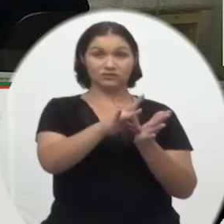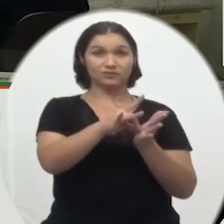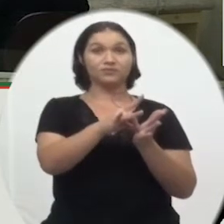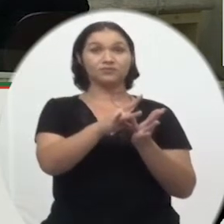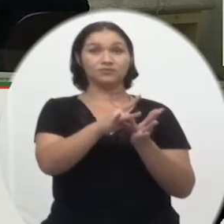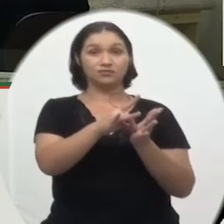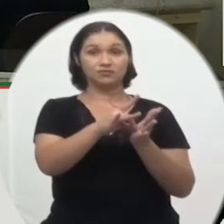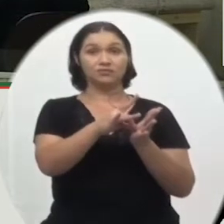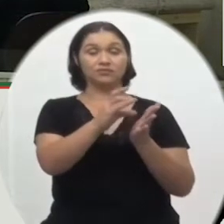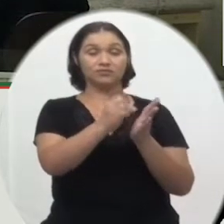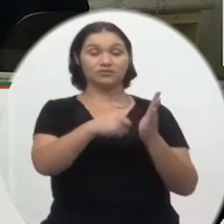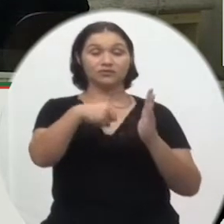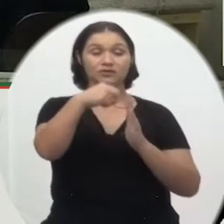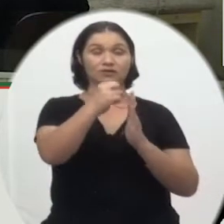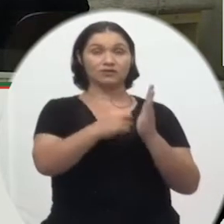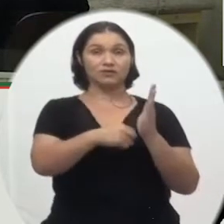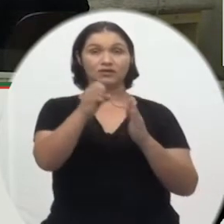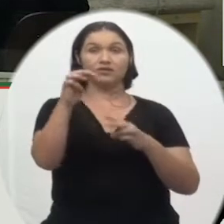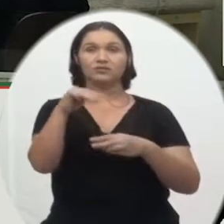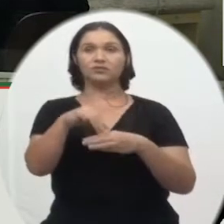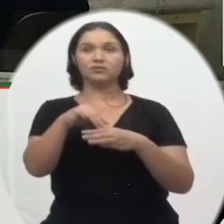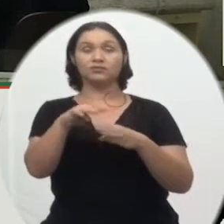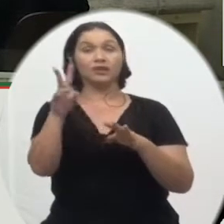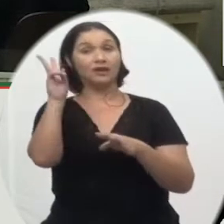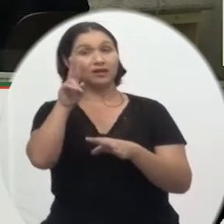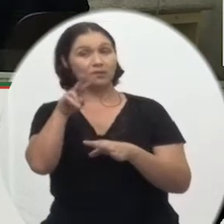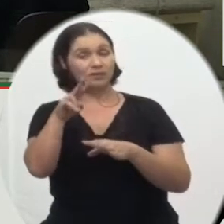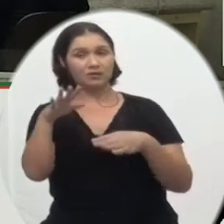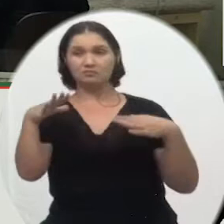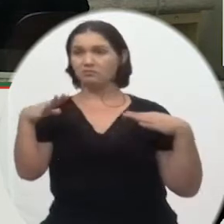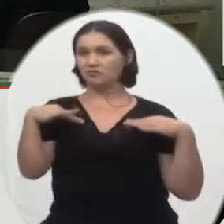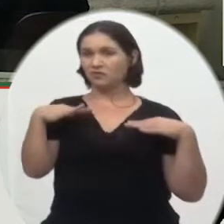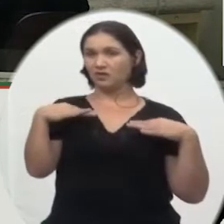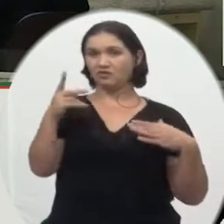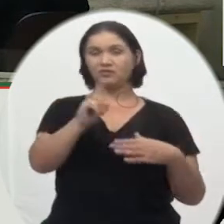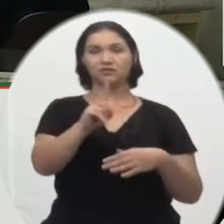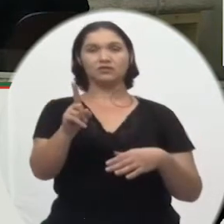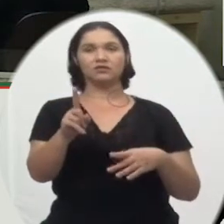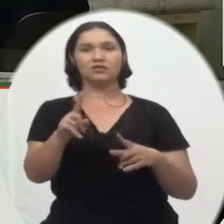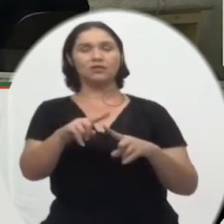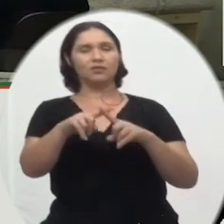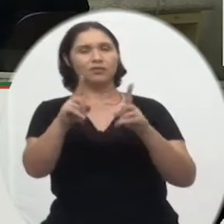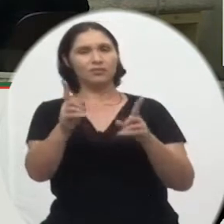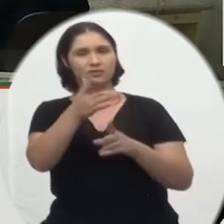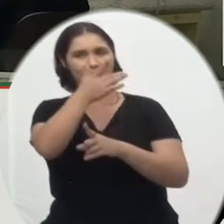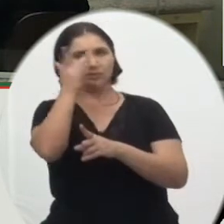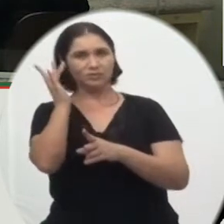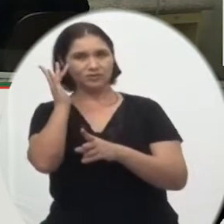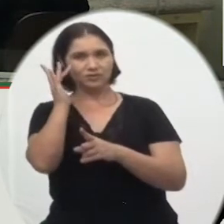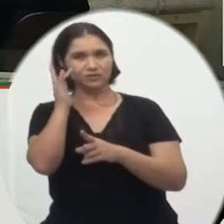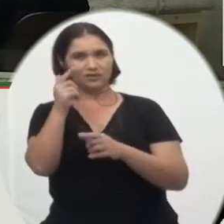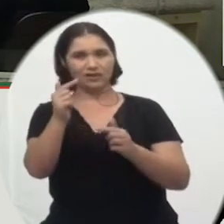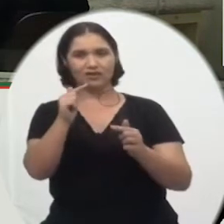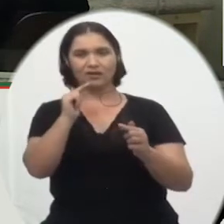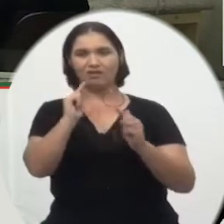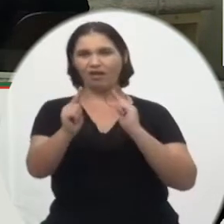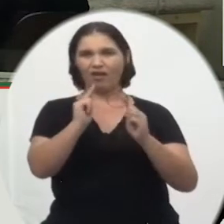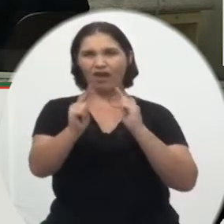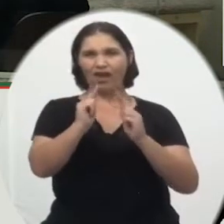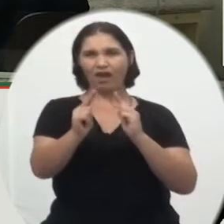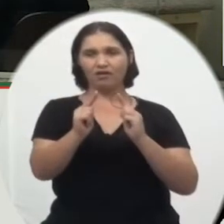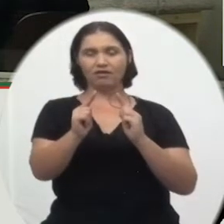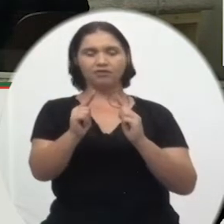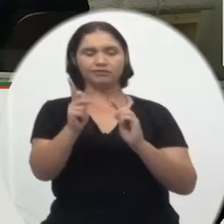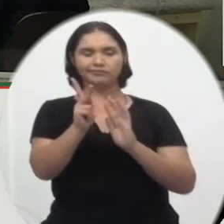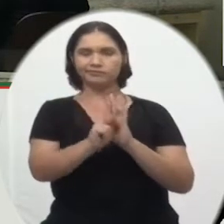feriado, como teve muita gente que criticaram. Mas as pessoas que criticam um projeto desse, quando a gente enaltece